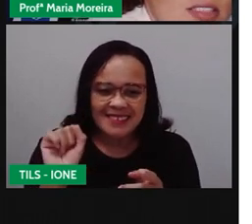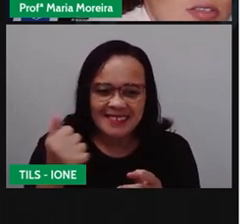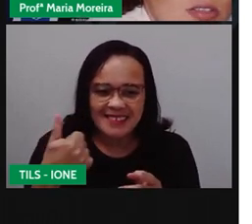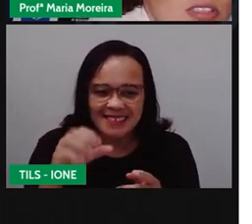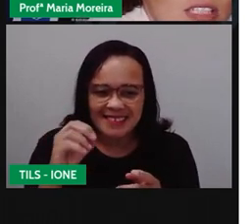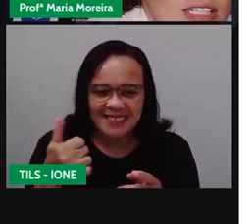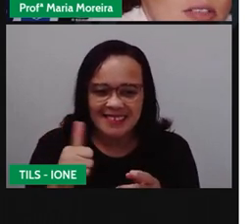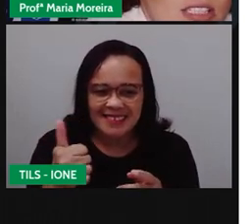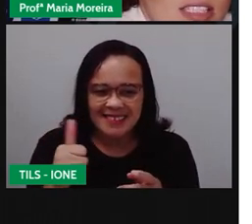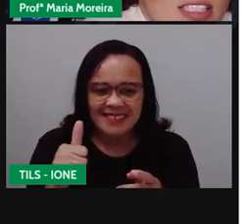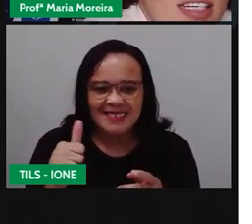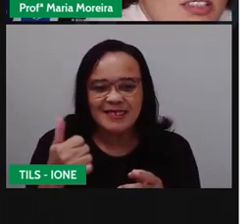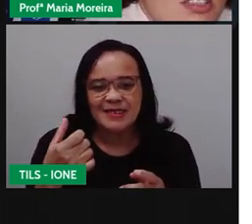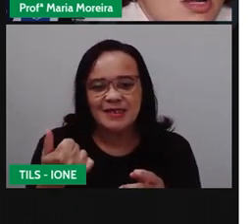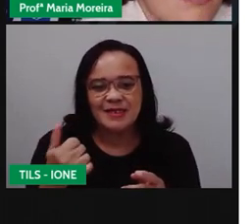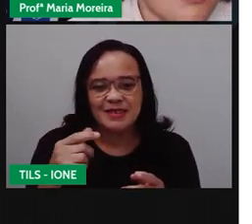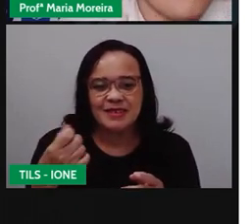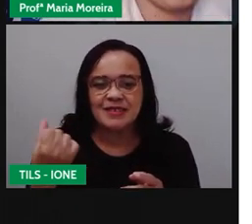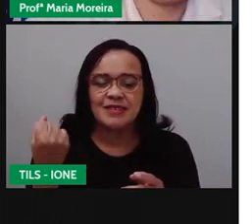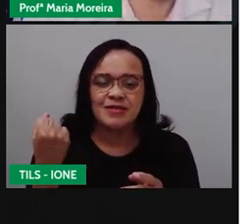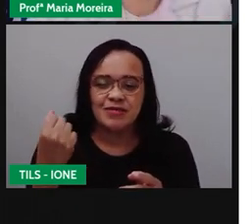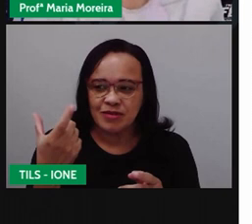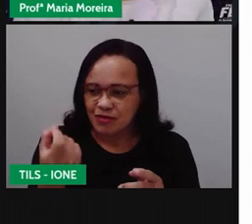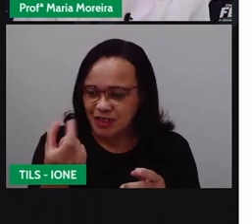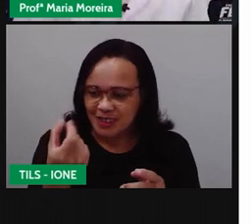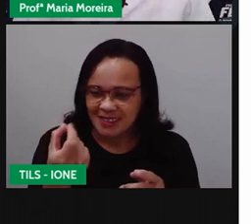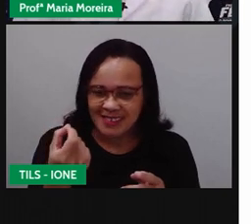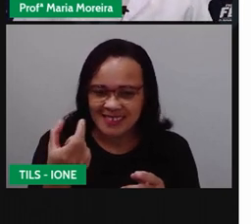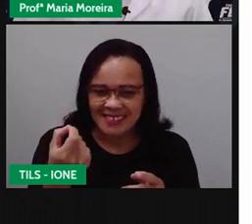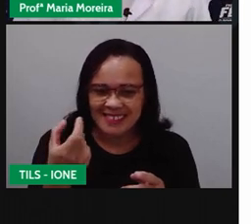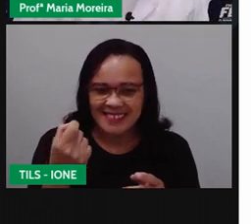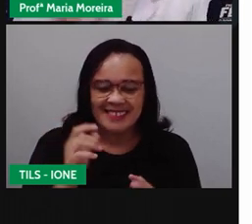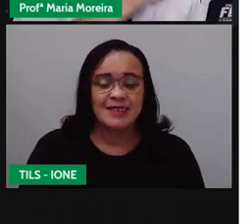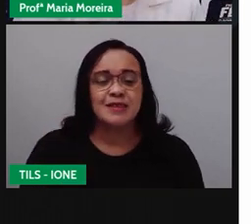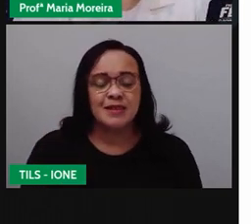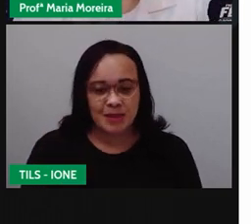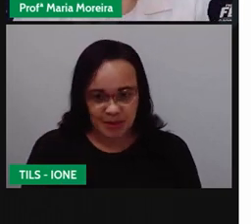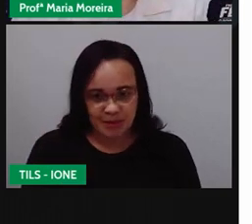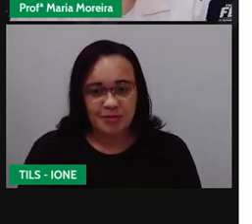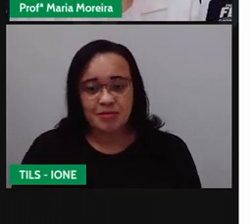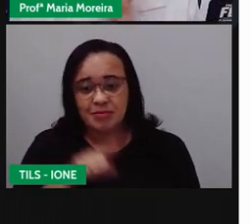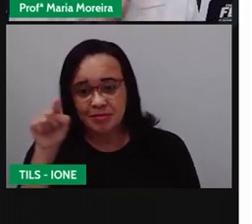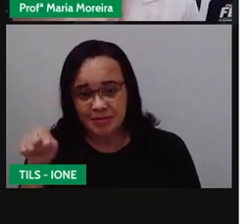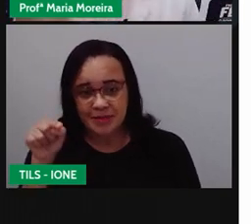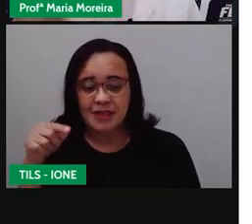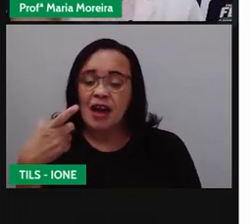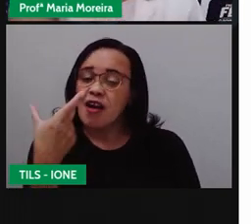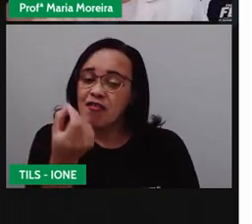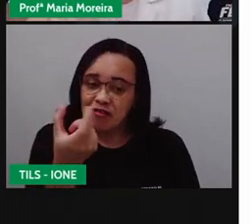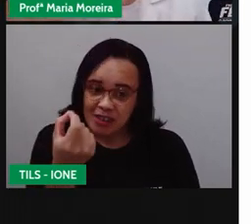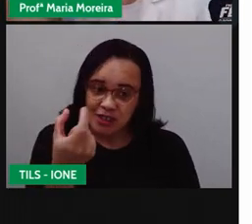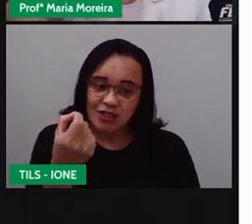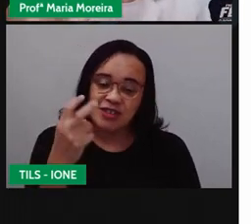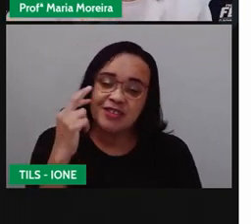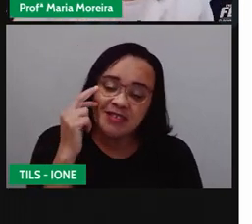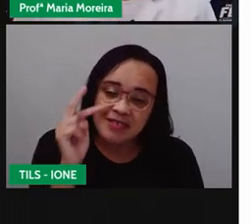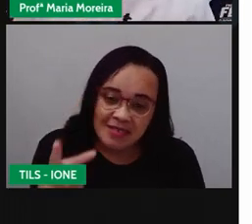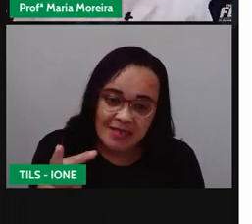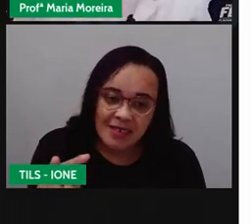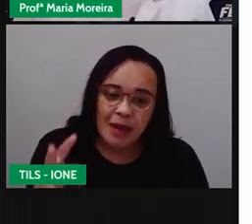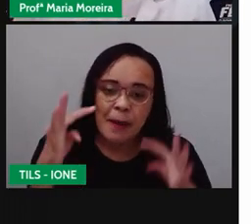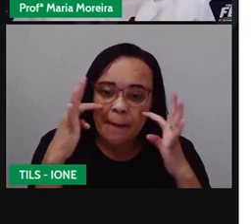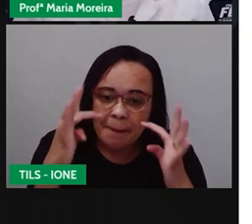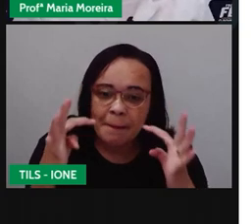9, 10, 11, 12, 13, 14, 15, 16, 17, 18, 19, 20. Então, eu sei que do lado de cá tem 20, porque eu fui até a tela ali agora